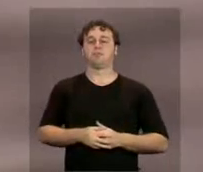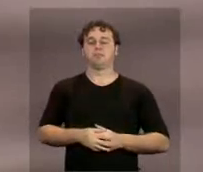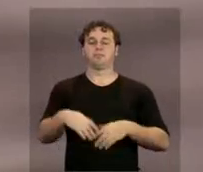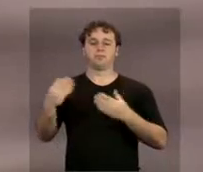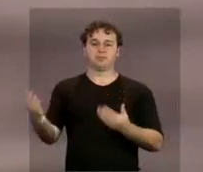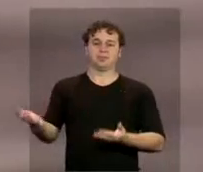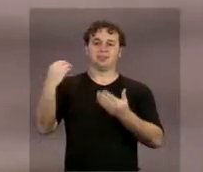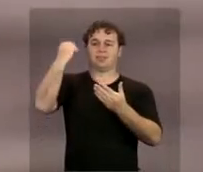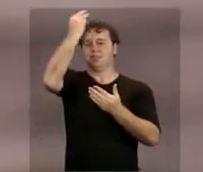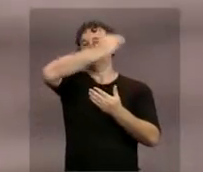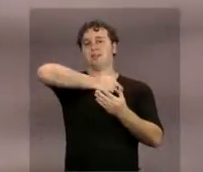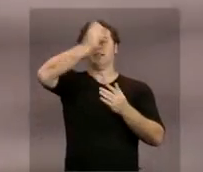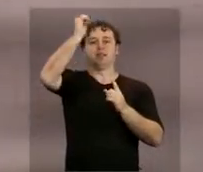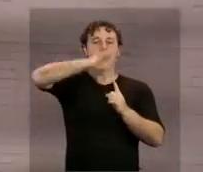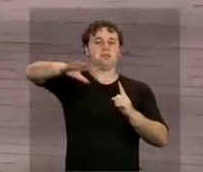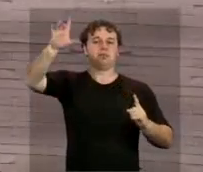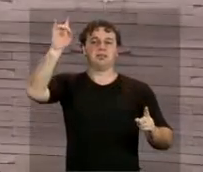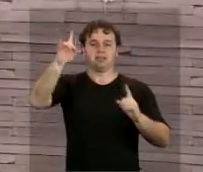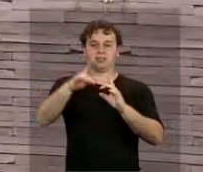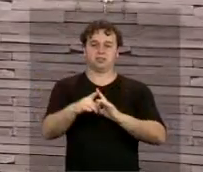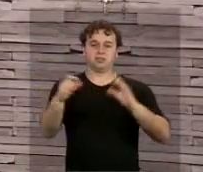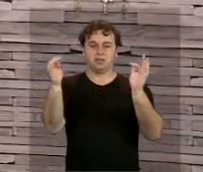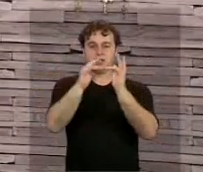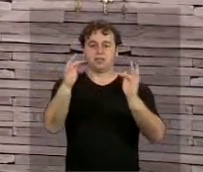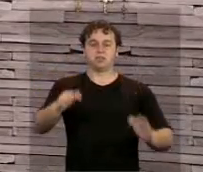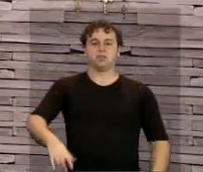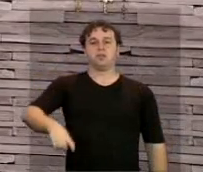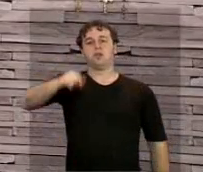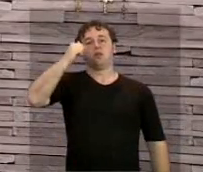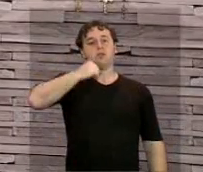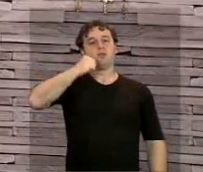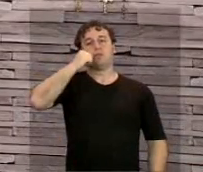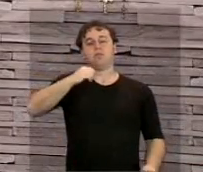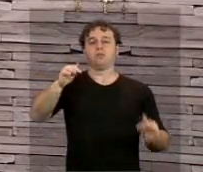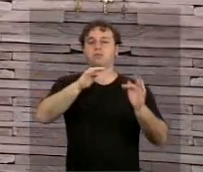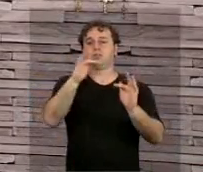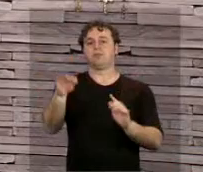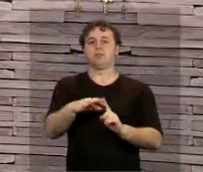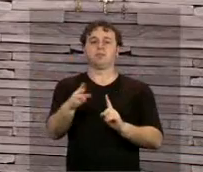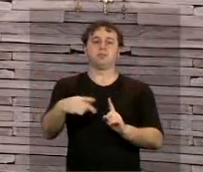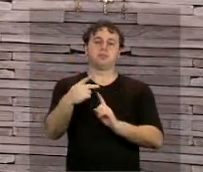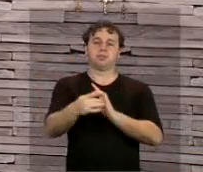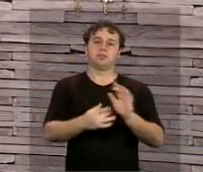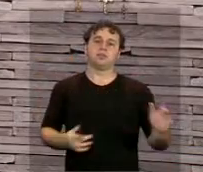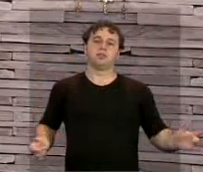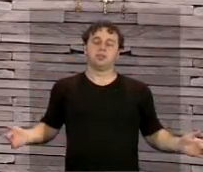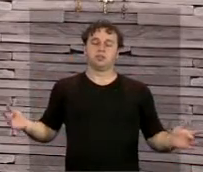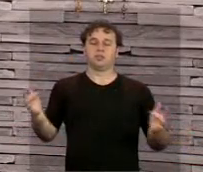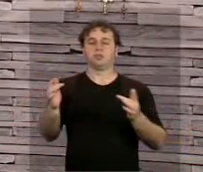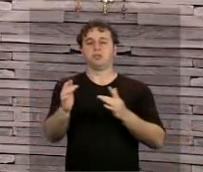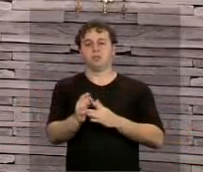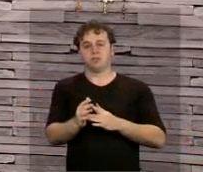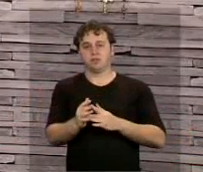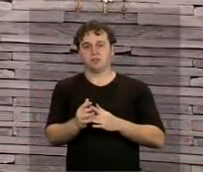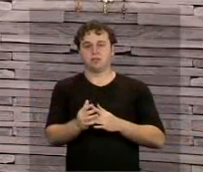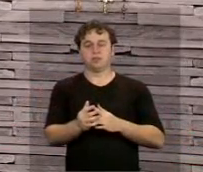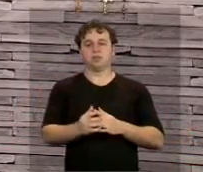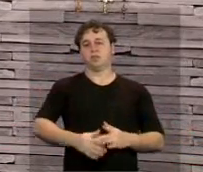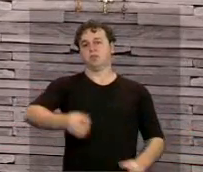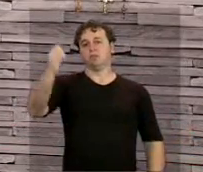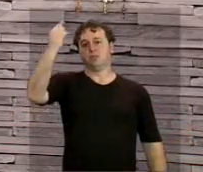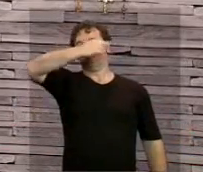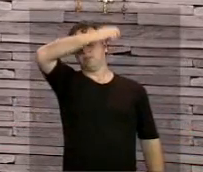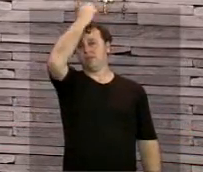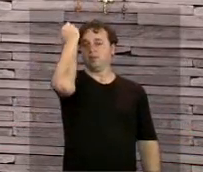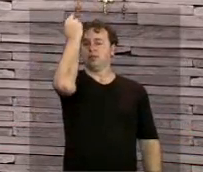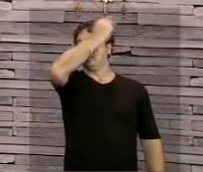nossa morte. Amém. Ave Maria, cheia de graça, o Senhor é convosco. Bendita sois vós entre as mulheres e bendito